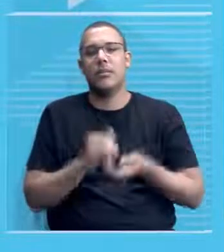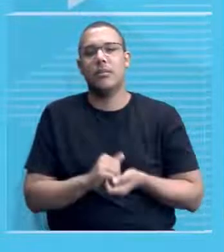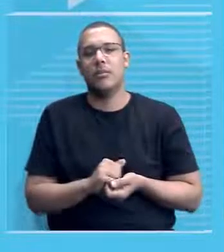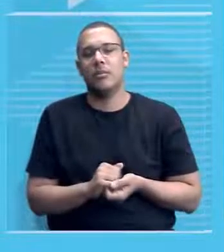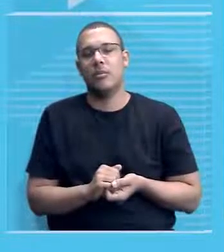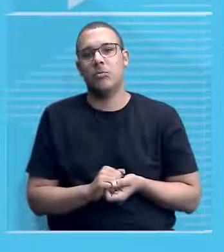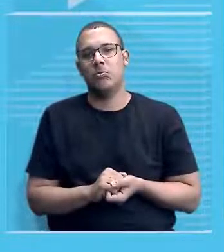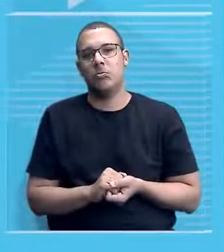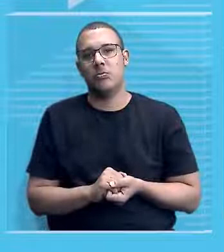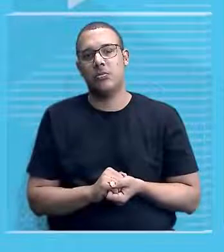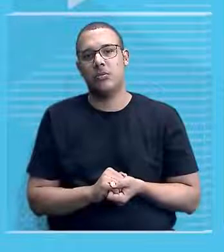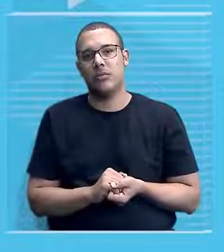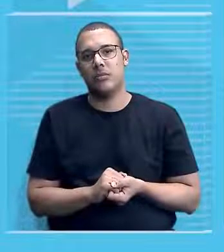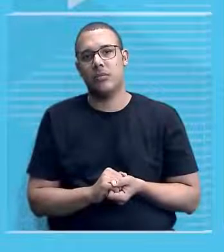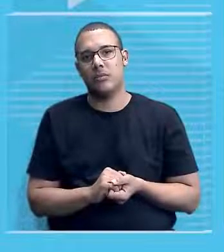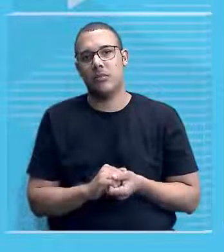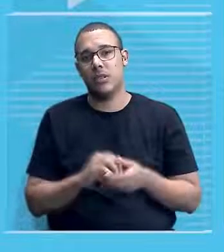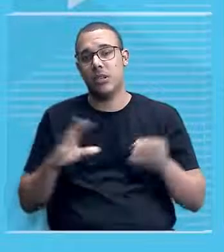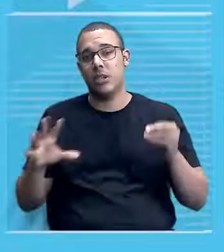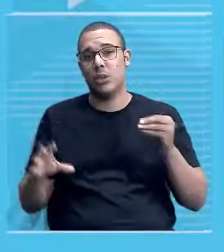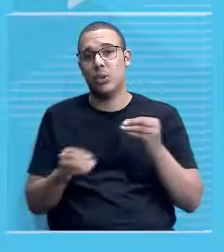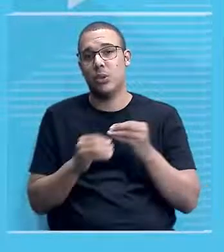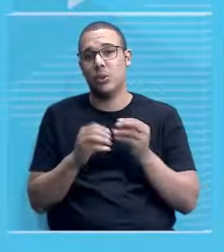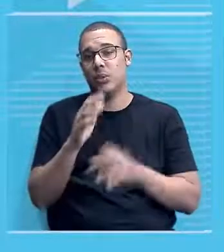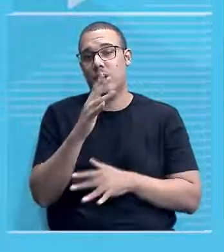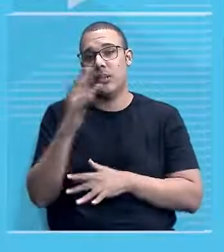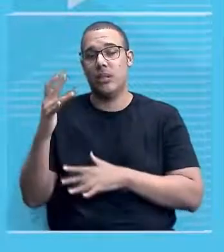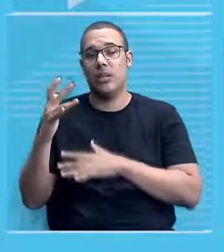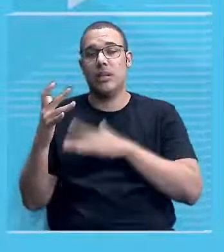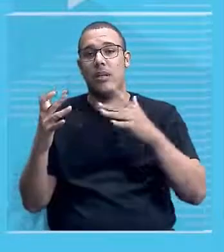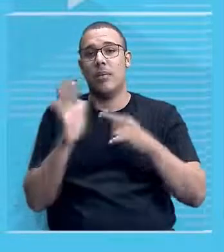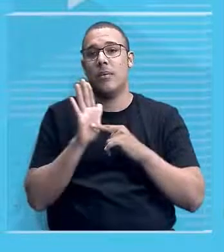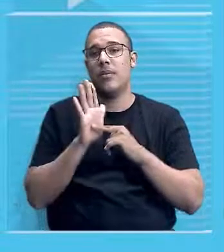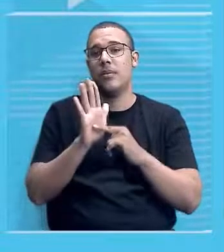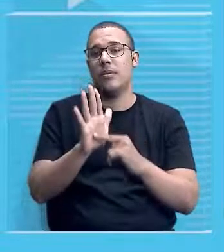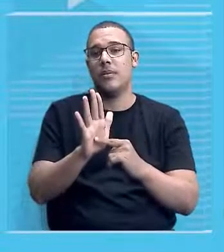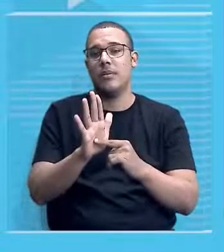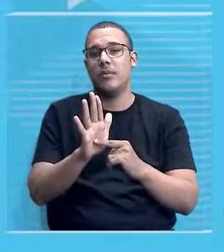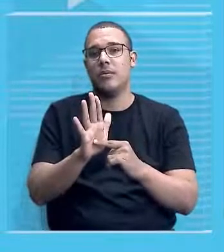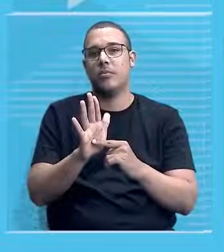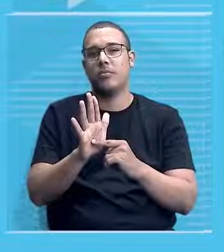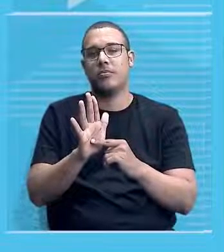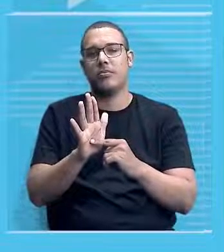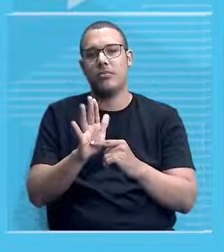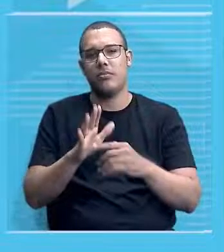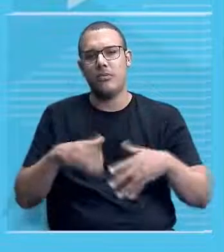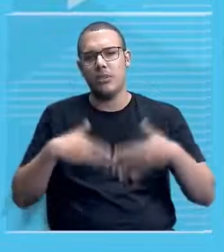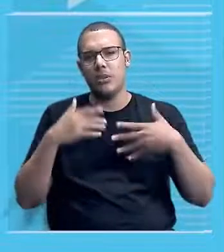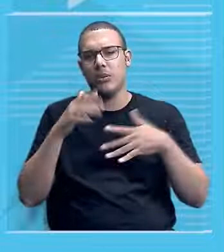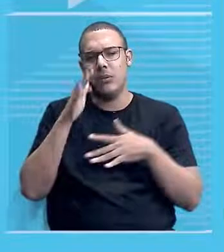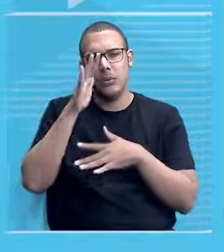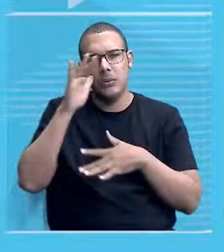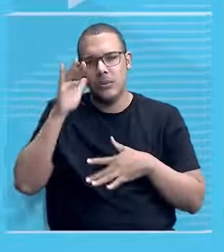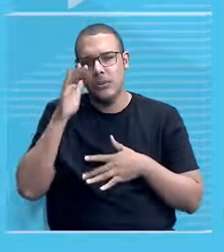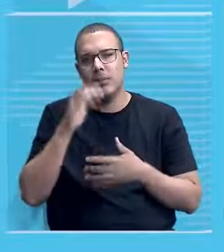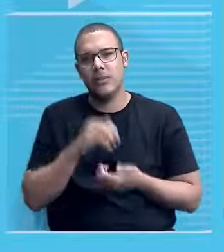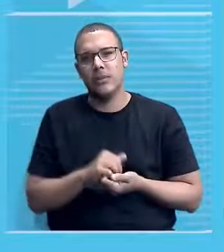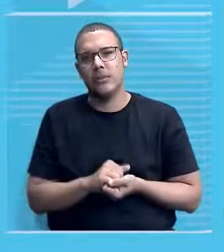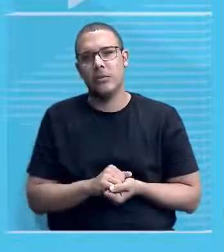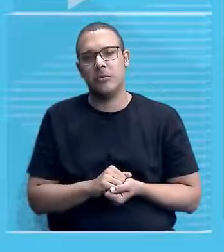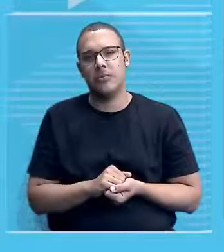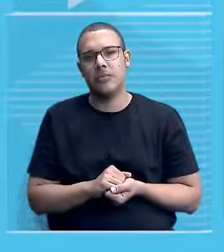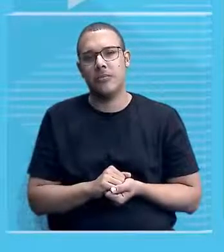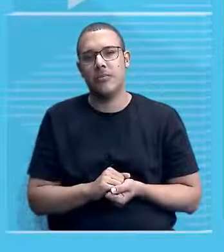E se junta tudo isso à natureza para revelar uma atitude curiosa é